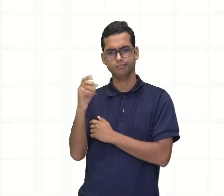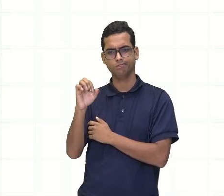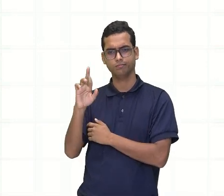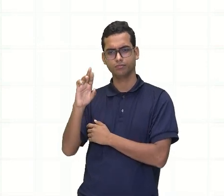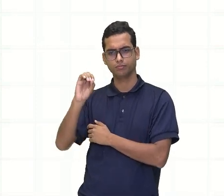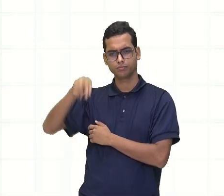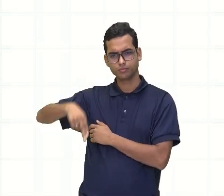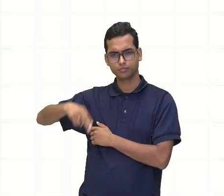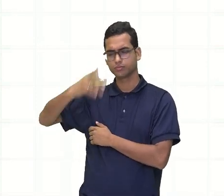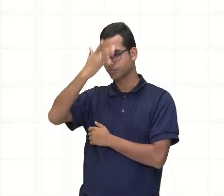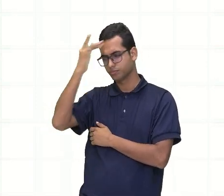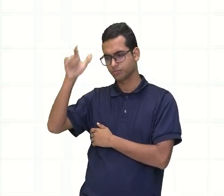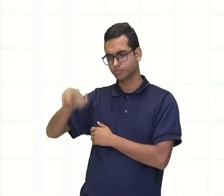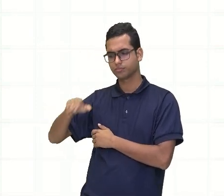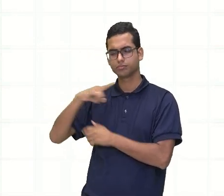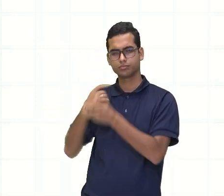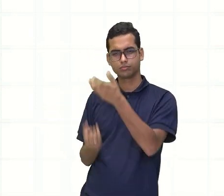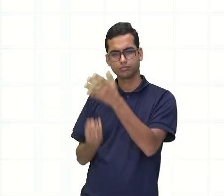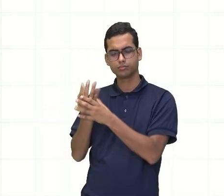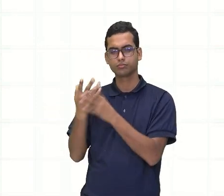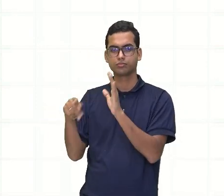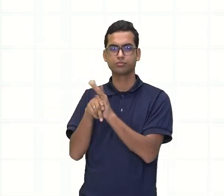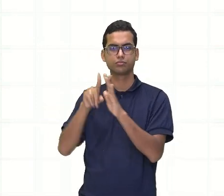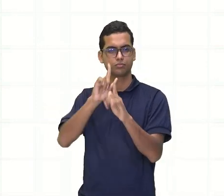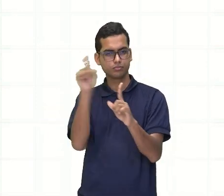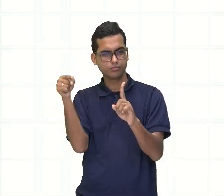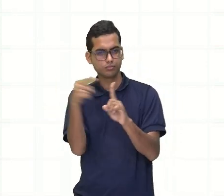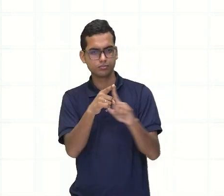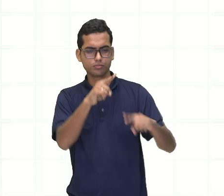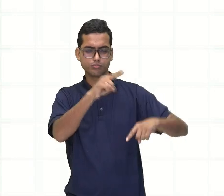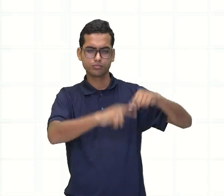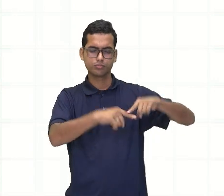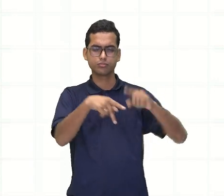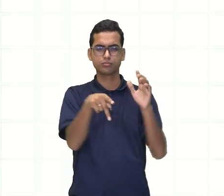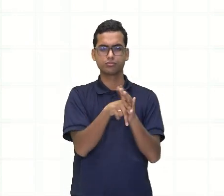para criar o nosso utensílio doméstico, né, a nossa